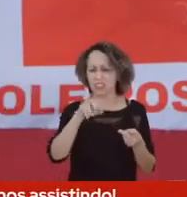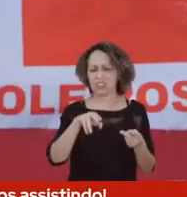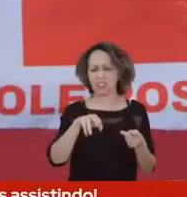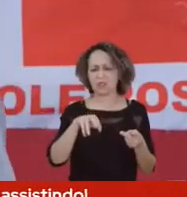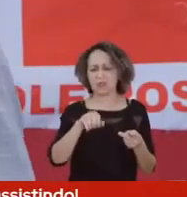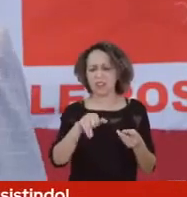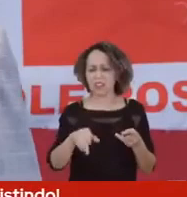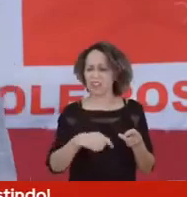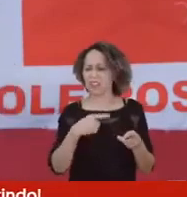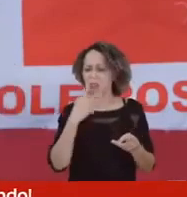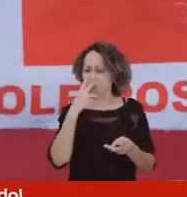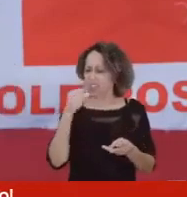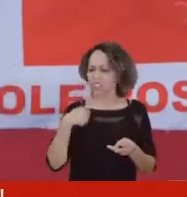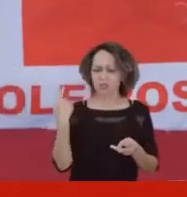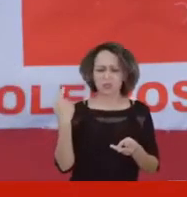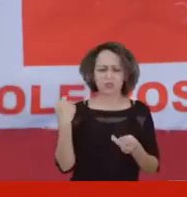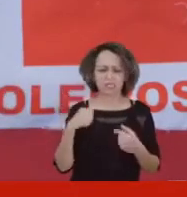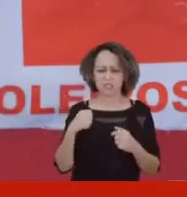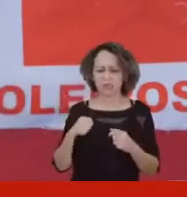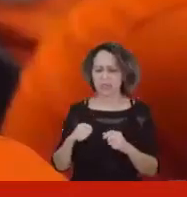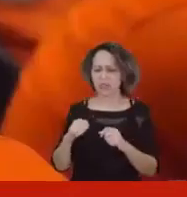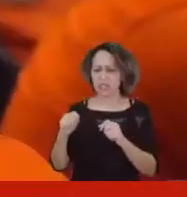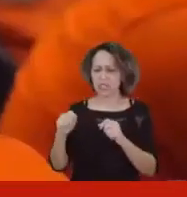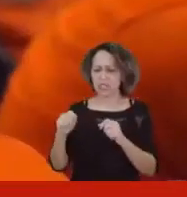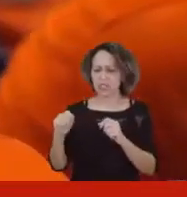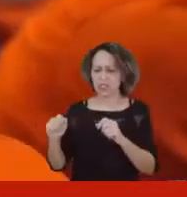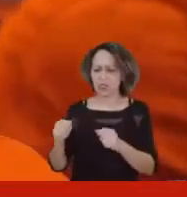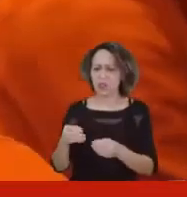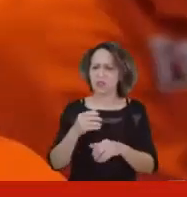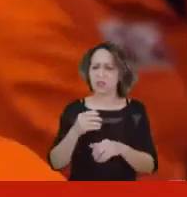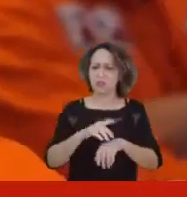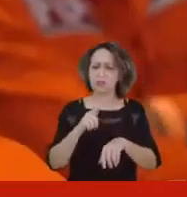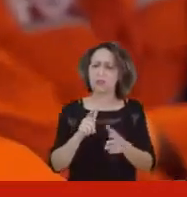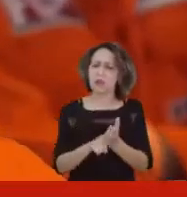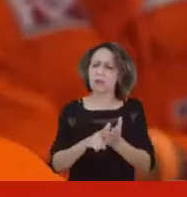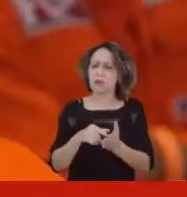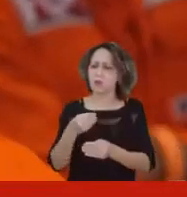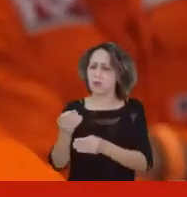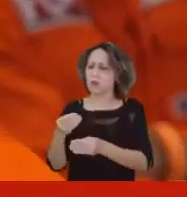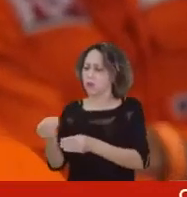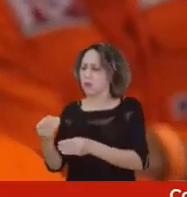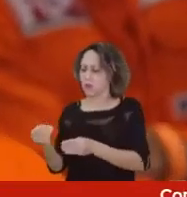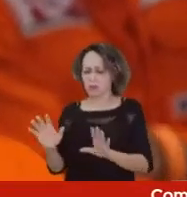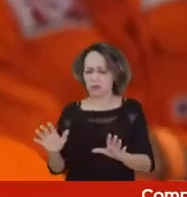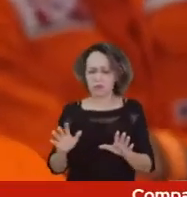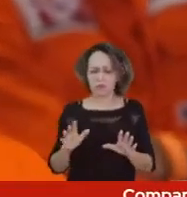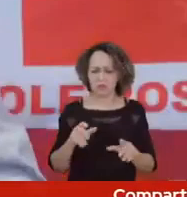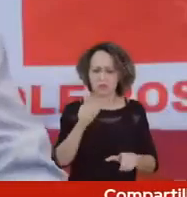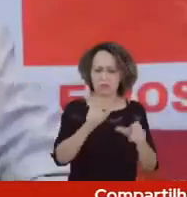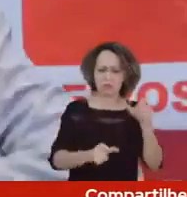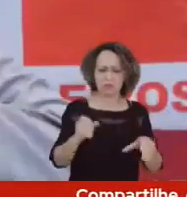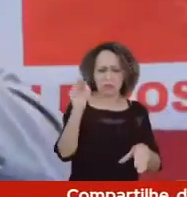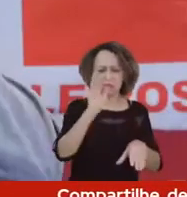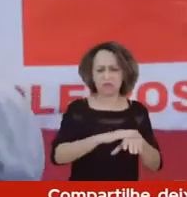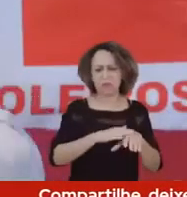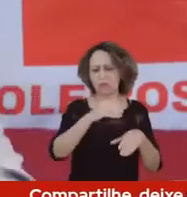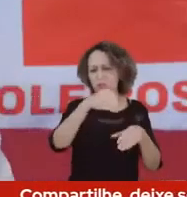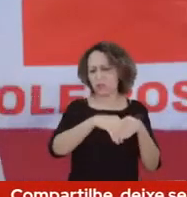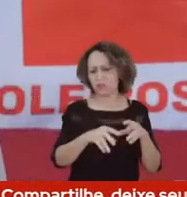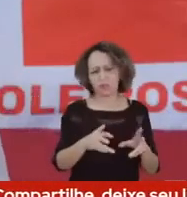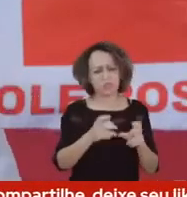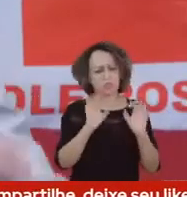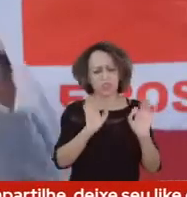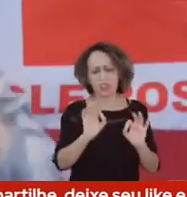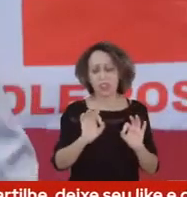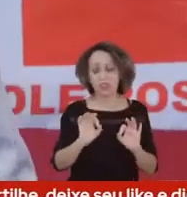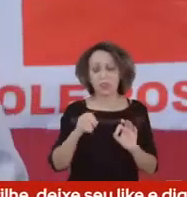a gente pegar o pessoal de terno e gravata, os camelôs, as pessoas que não estão da Petrobras, para a gente mostrar o